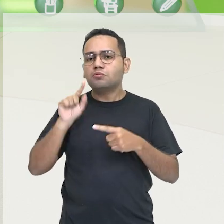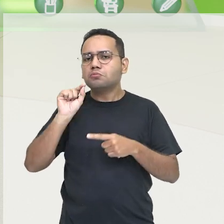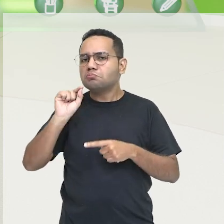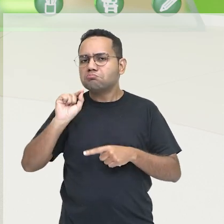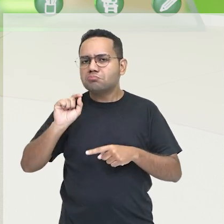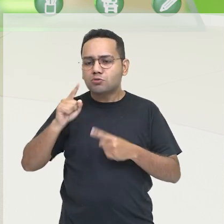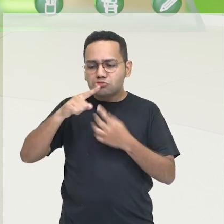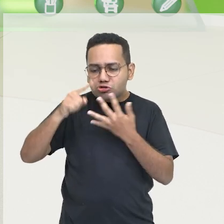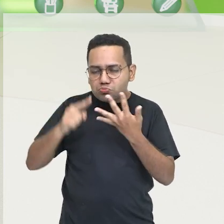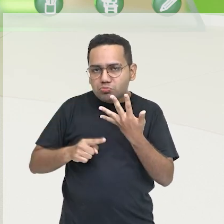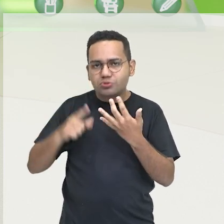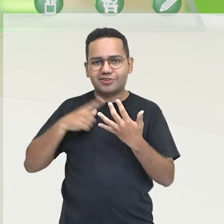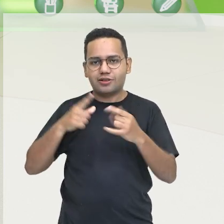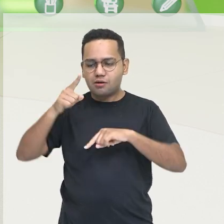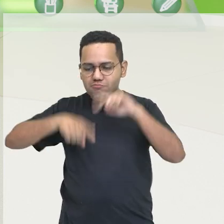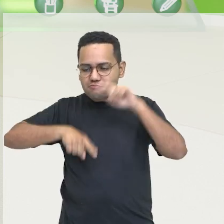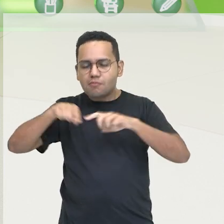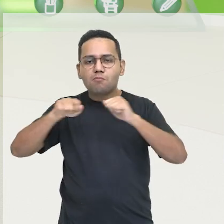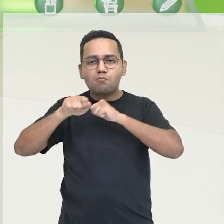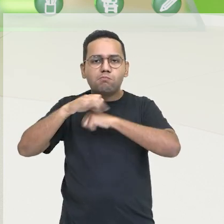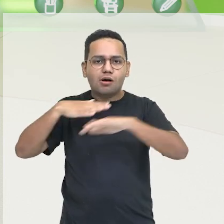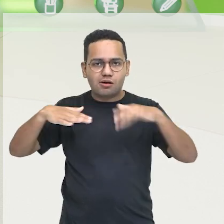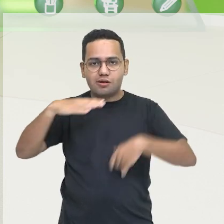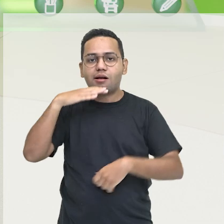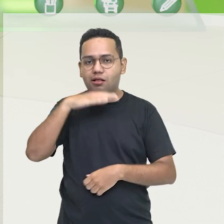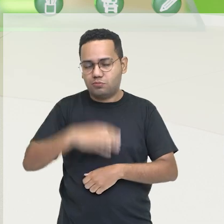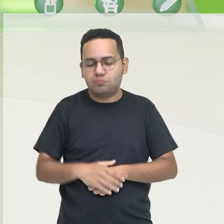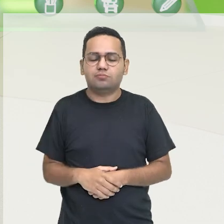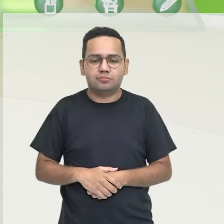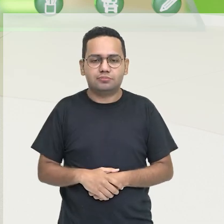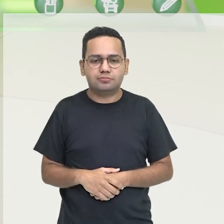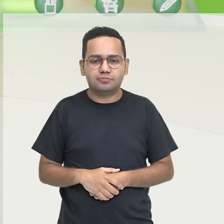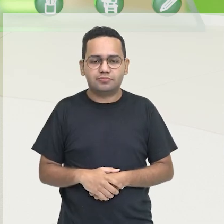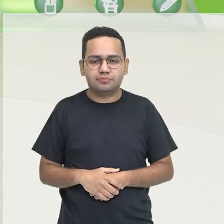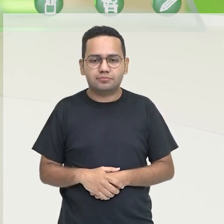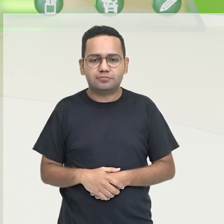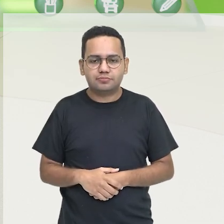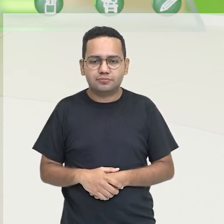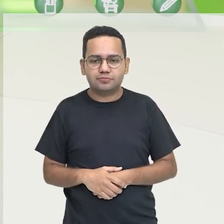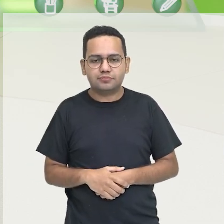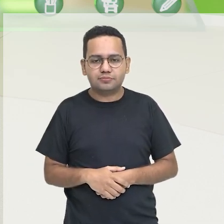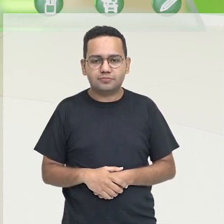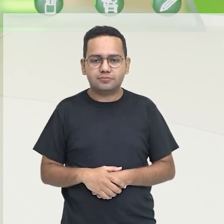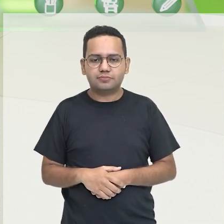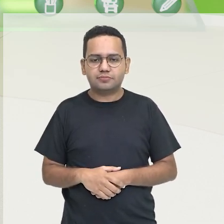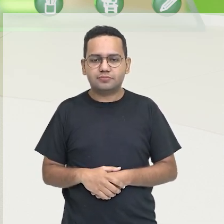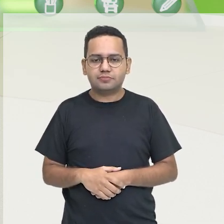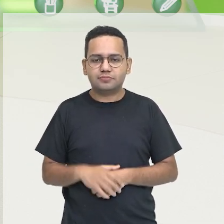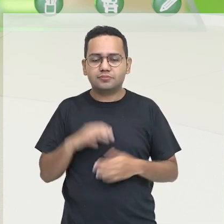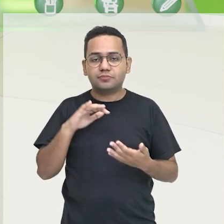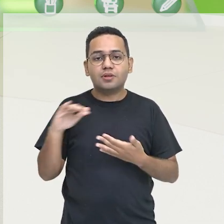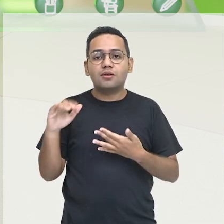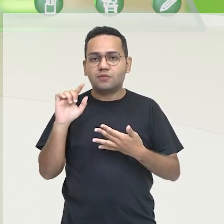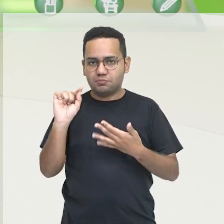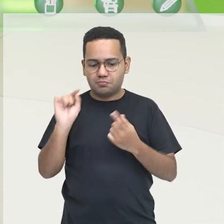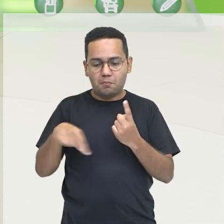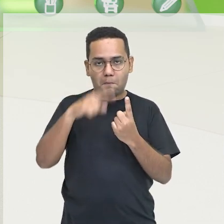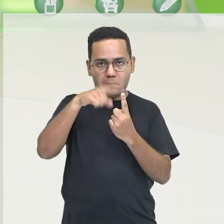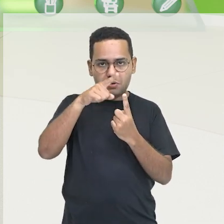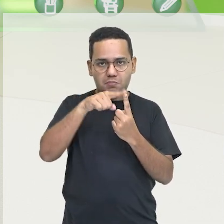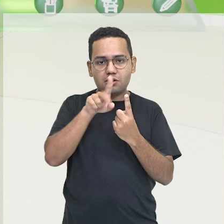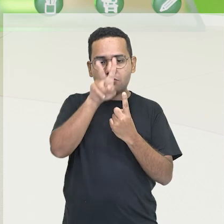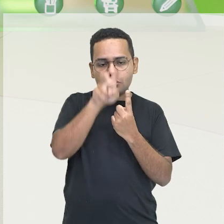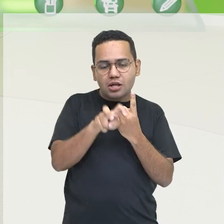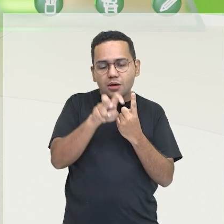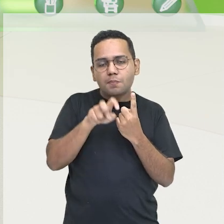Então, agora, vamos prestar atenção sobre a dinâmica envolvendo aí as aplicações